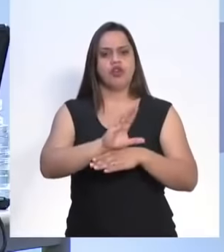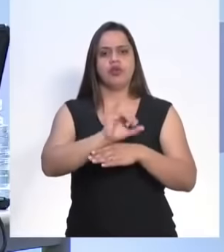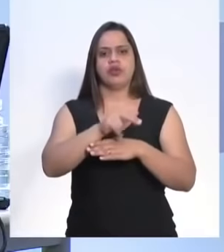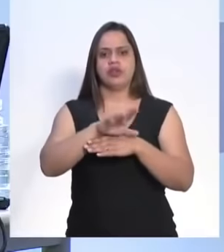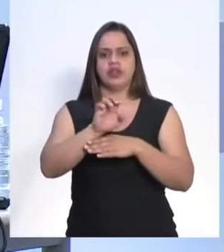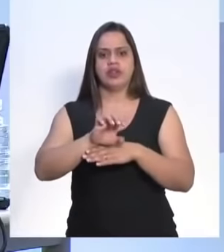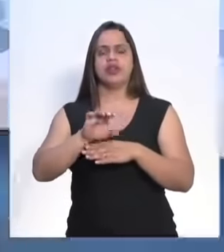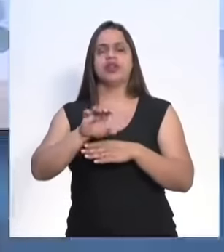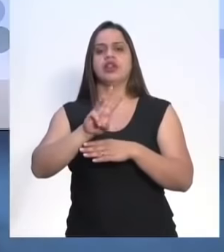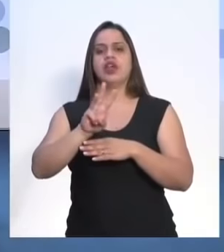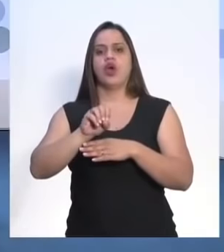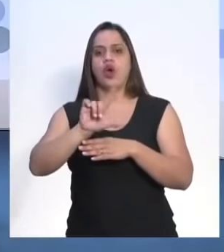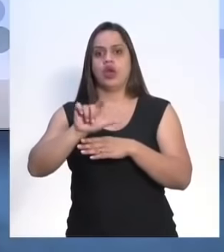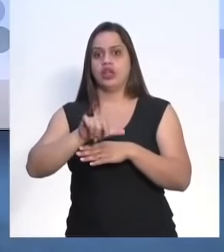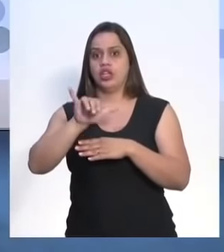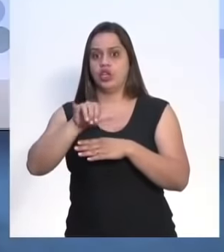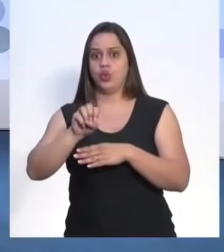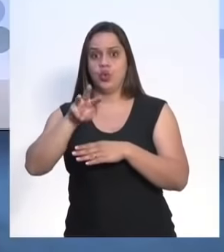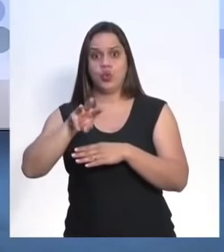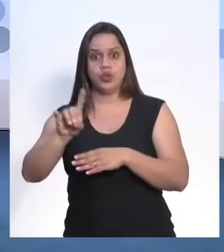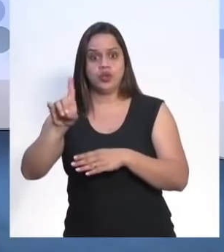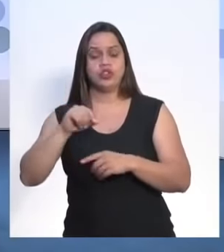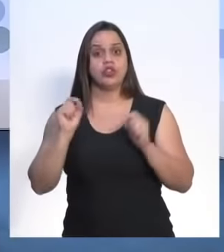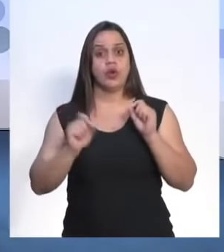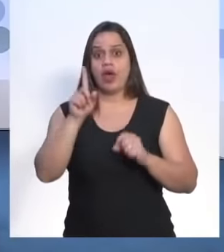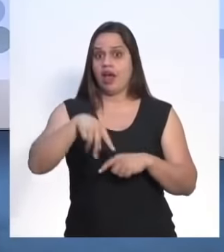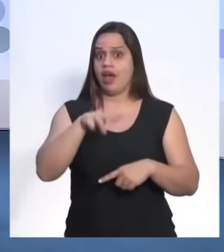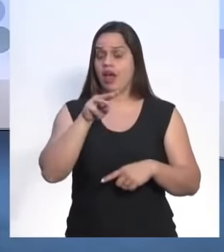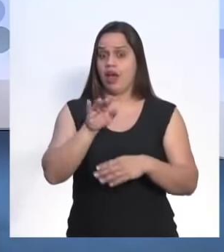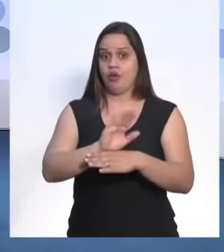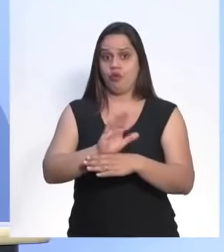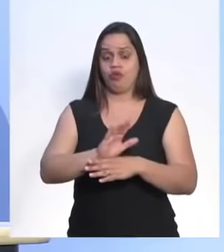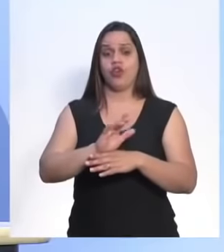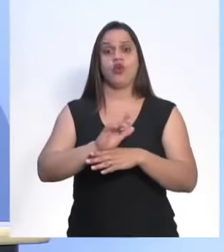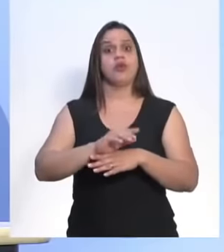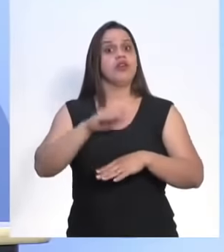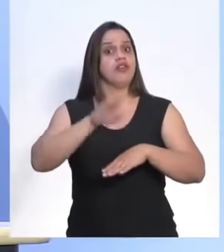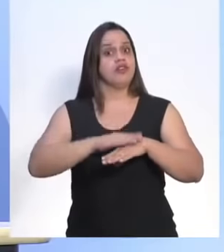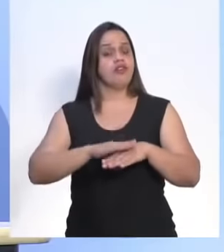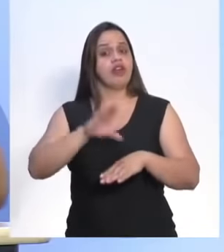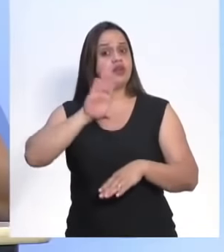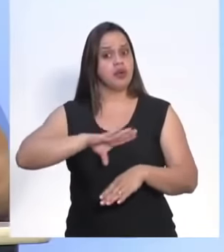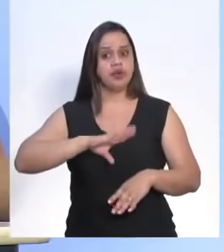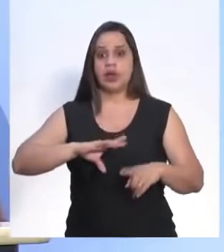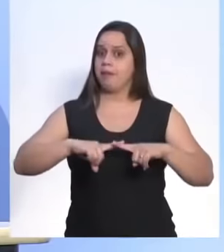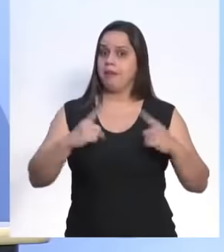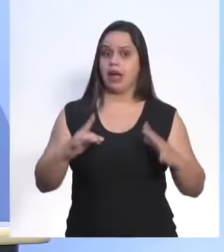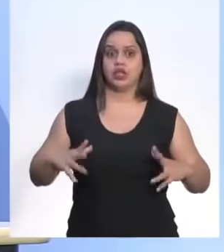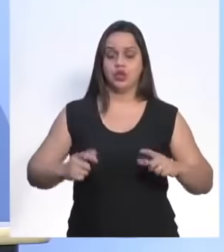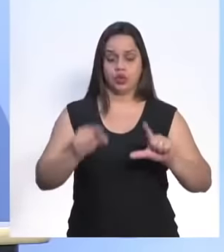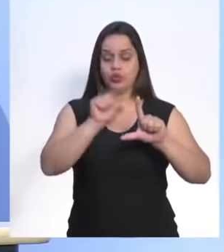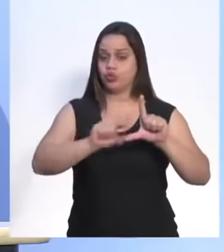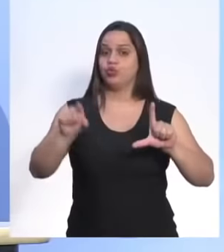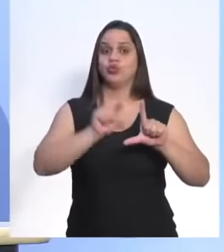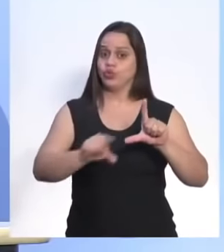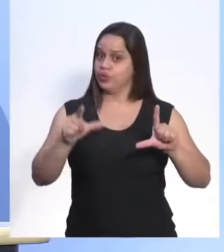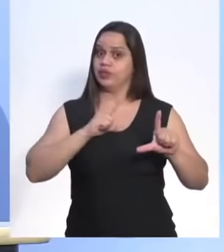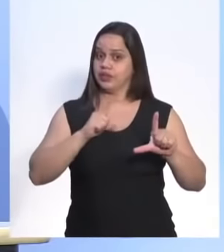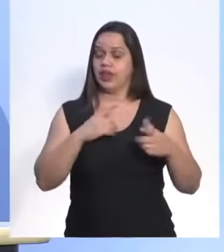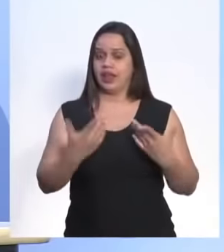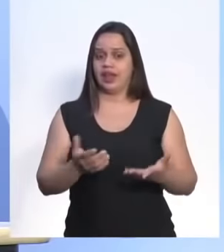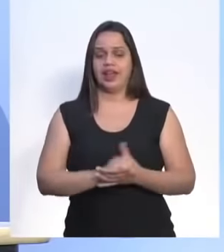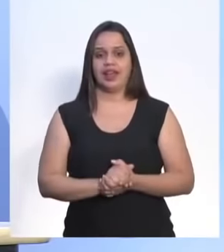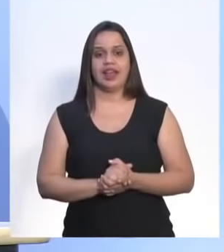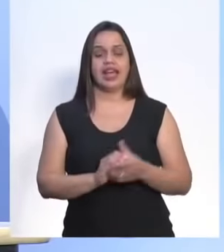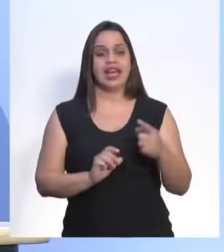Tem uma série, né? Então, aí é um filme, gente, feito em língua portuguesa, só que ele é todo legendado. E aí a gente fala